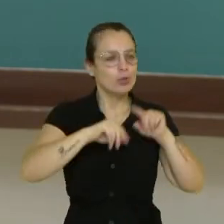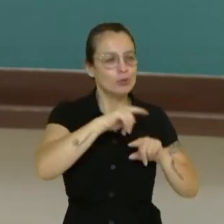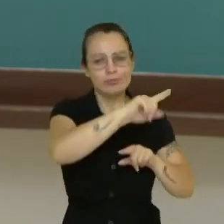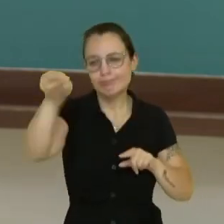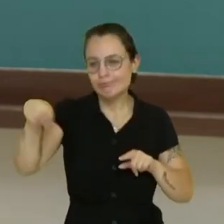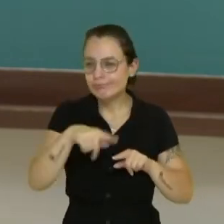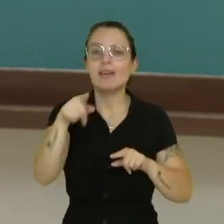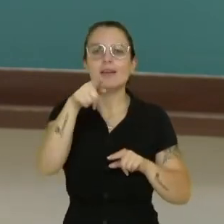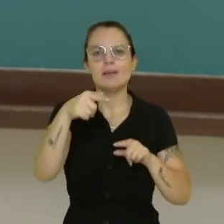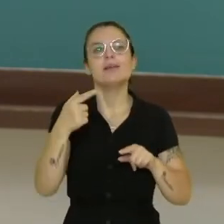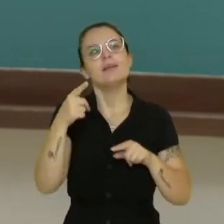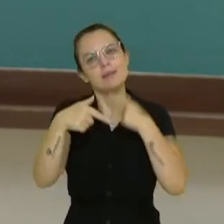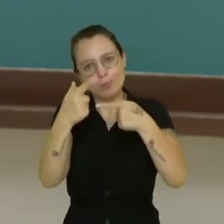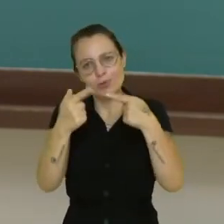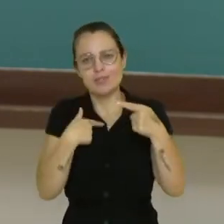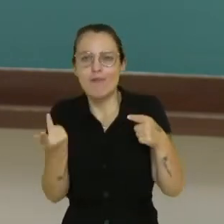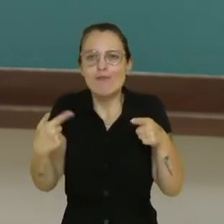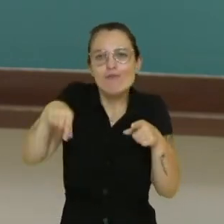já volto.